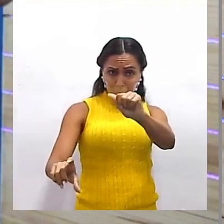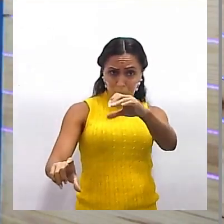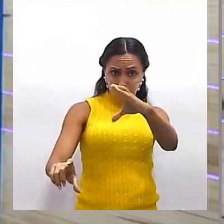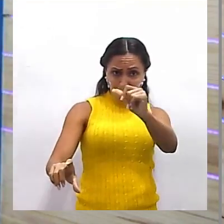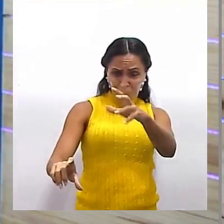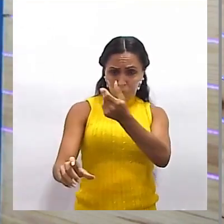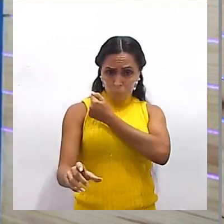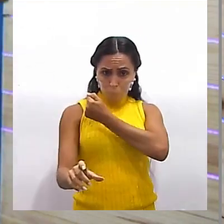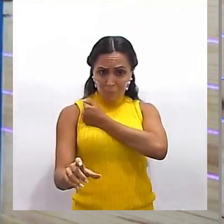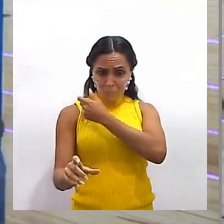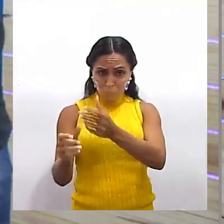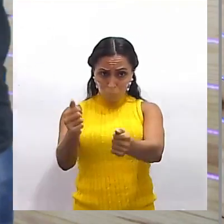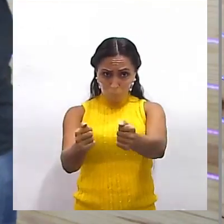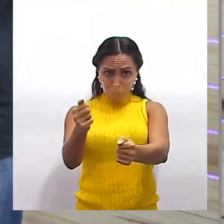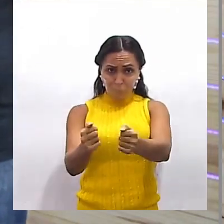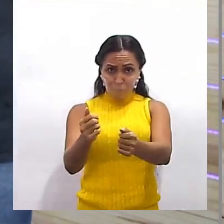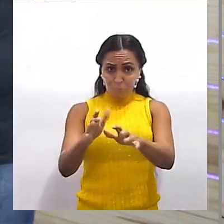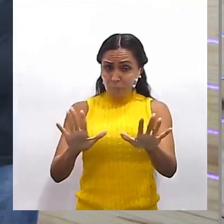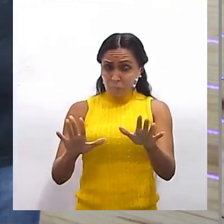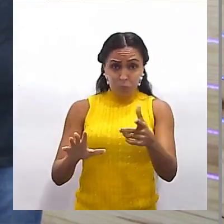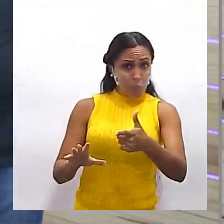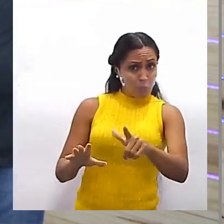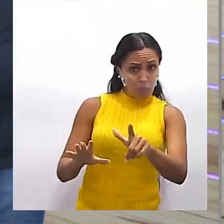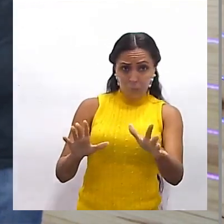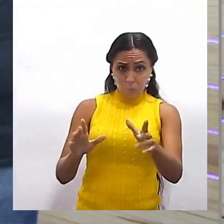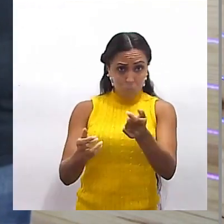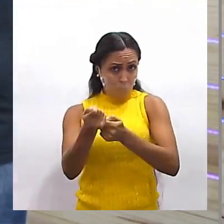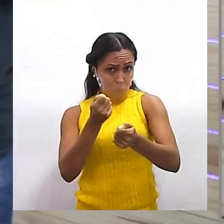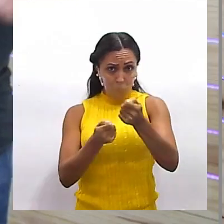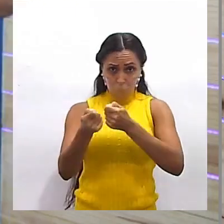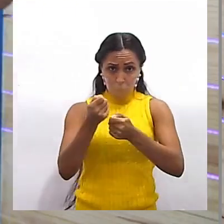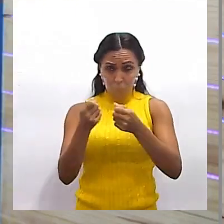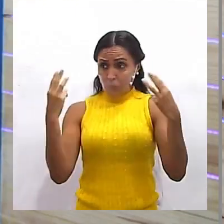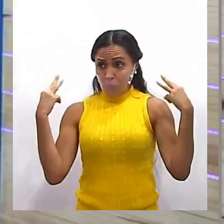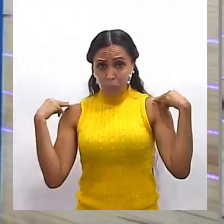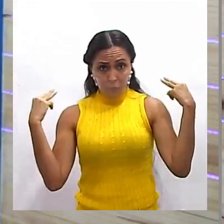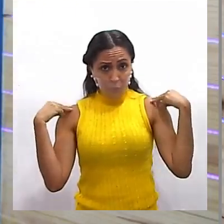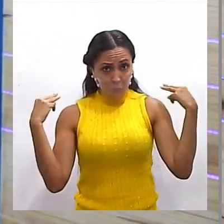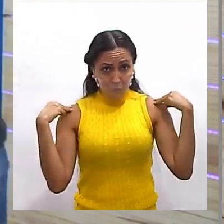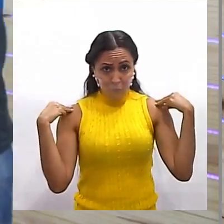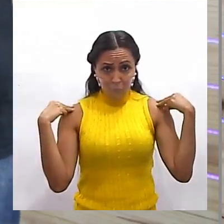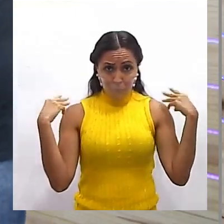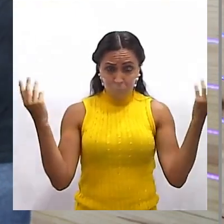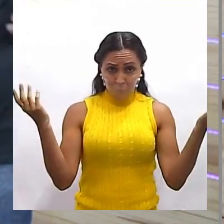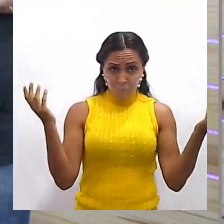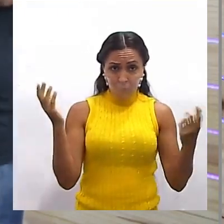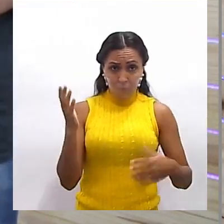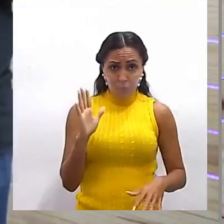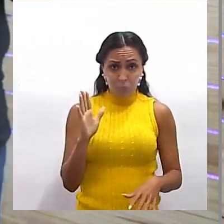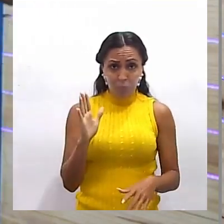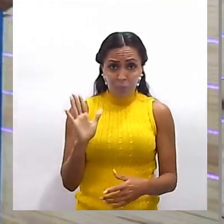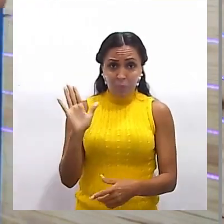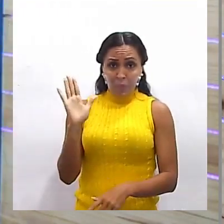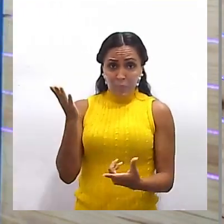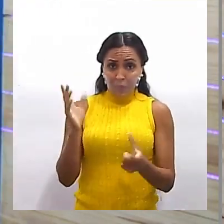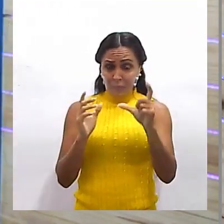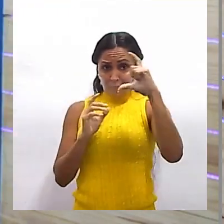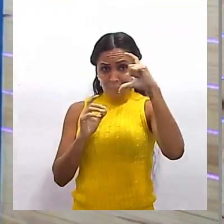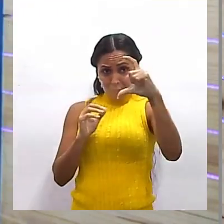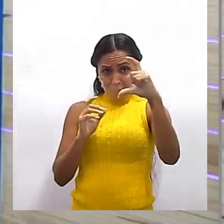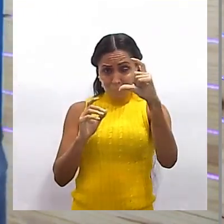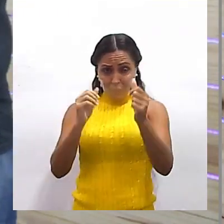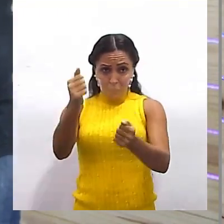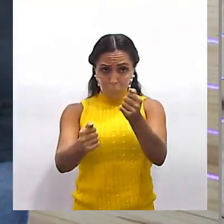veículo, entendeu? Se não tiver através do controle por motorista, habilitação, se o meu motorista está com